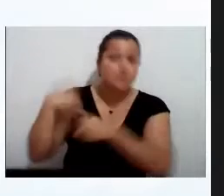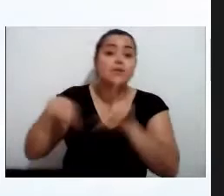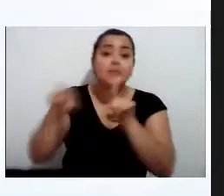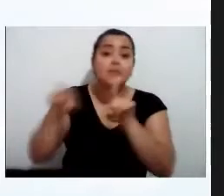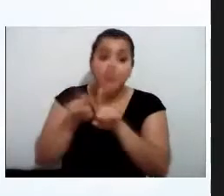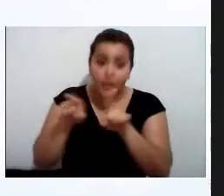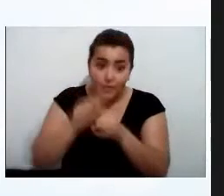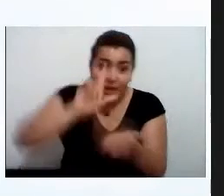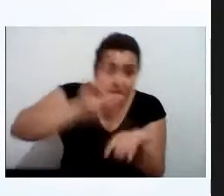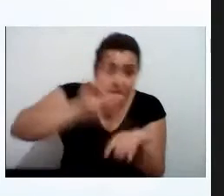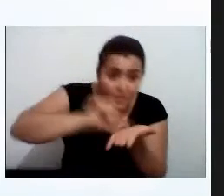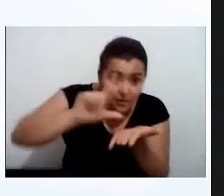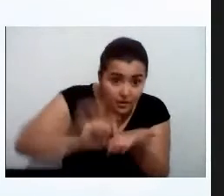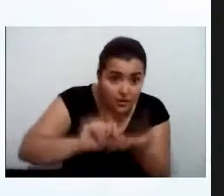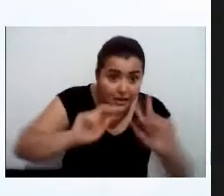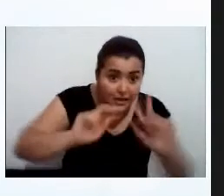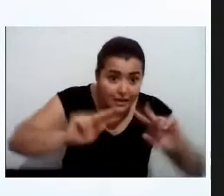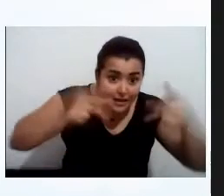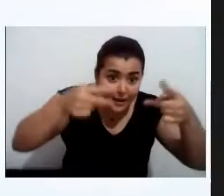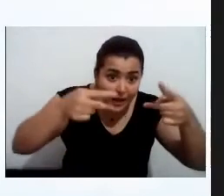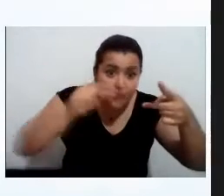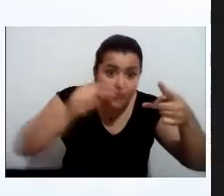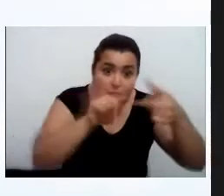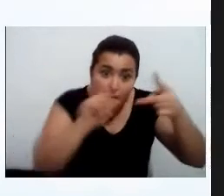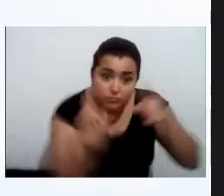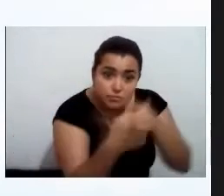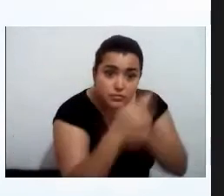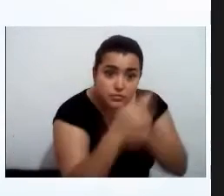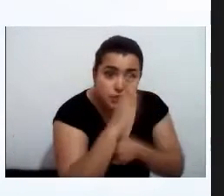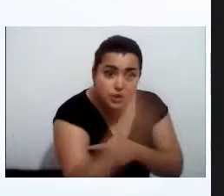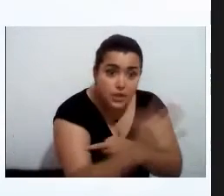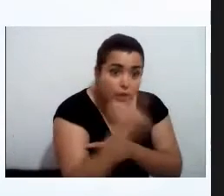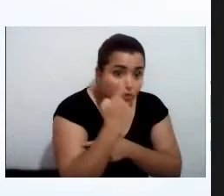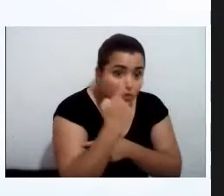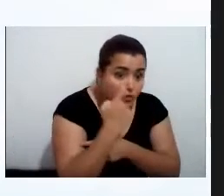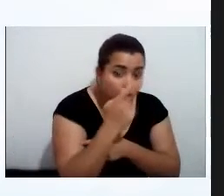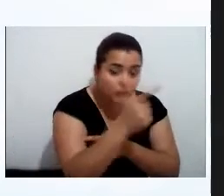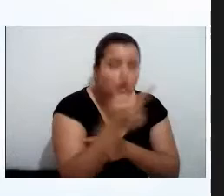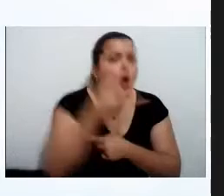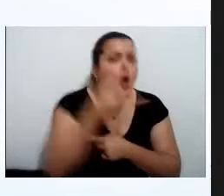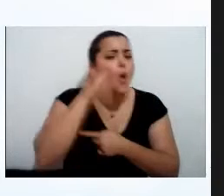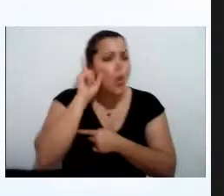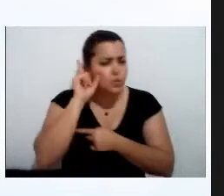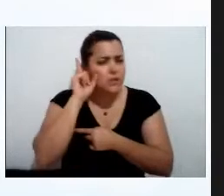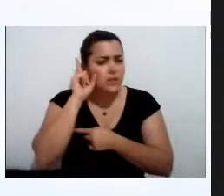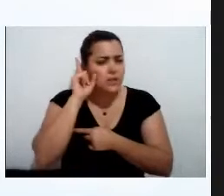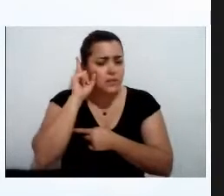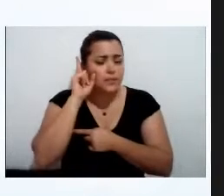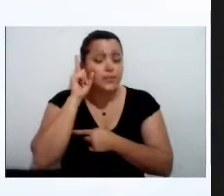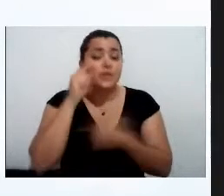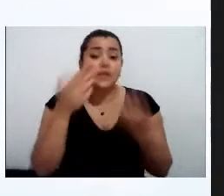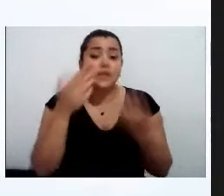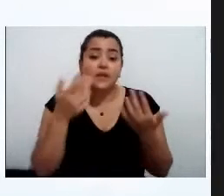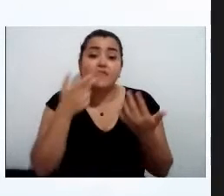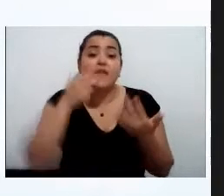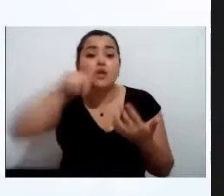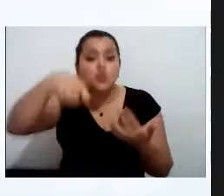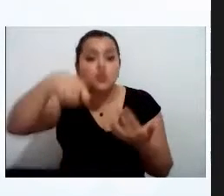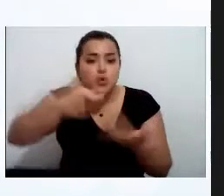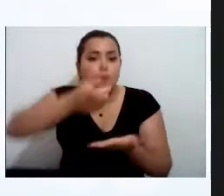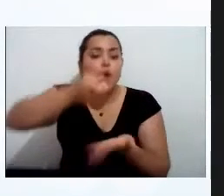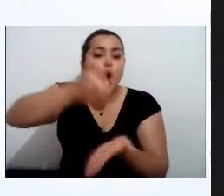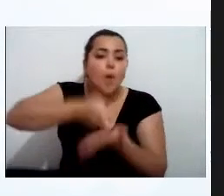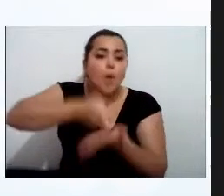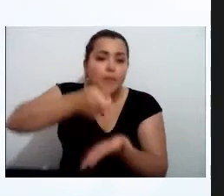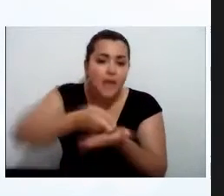linkado também para esse novo artigo que eu fiz, que eu postei ontem, que é a questão do fim da obrigatoriedade